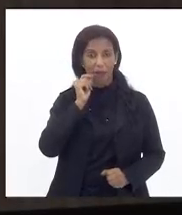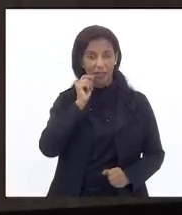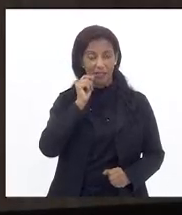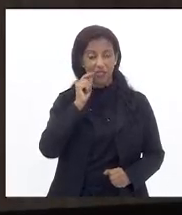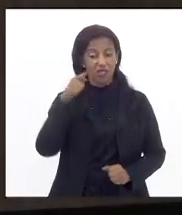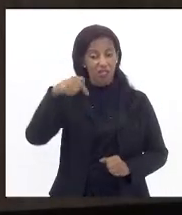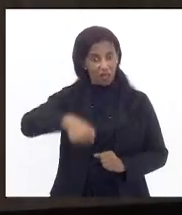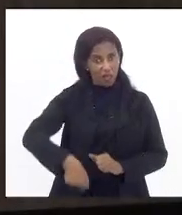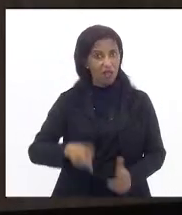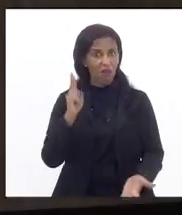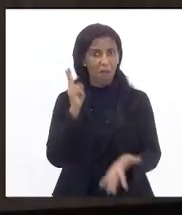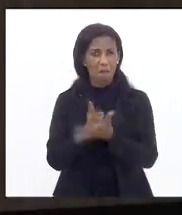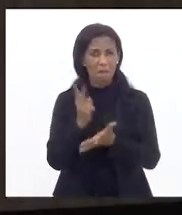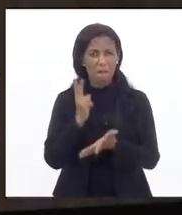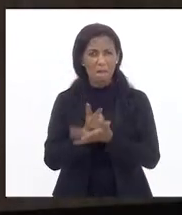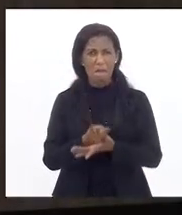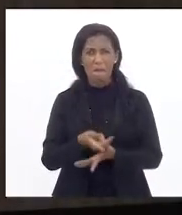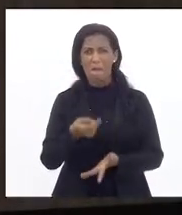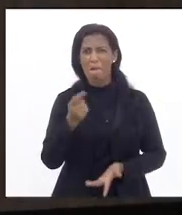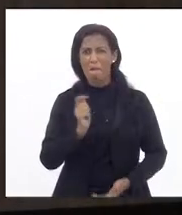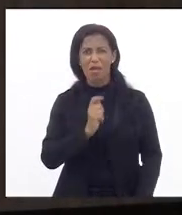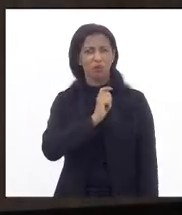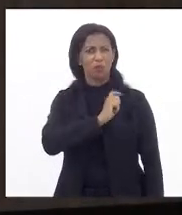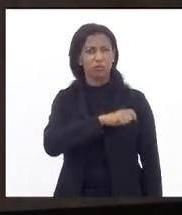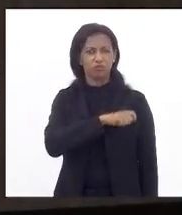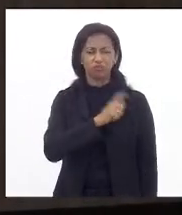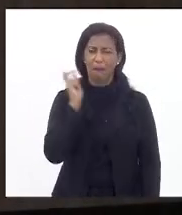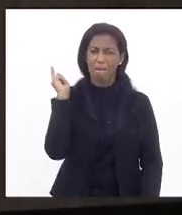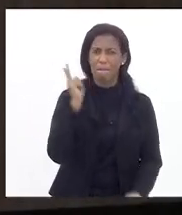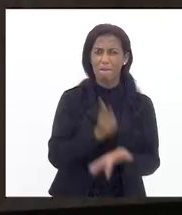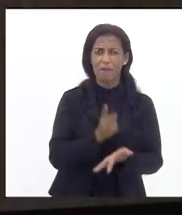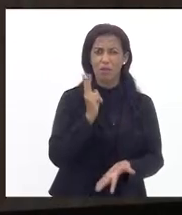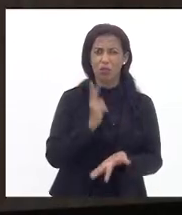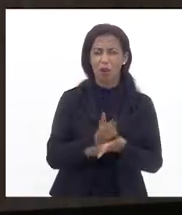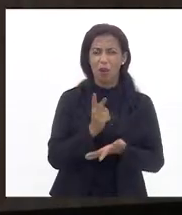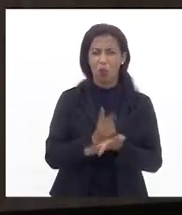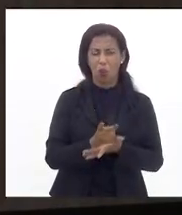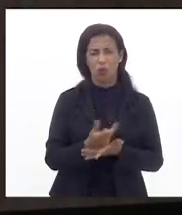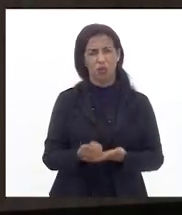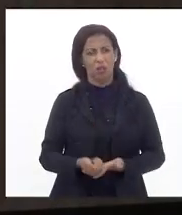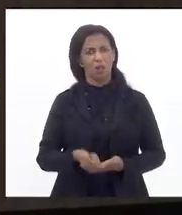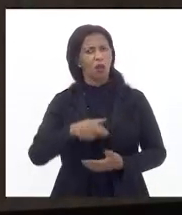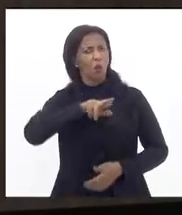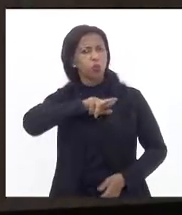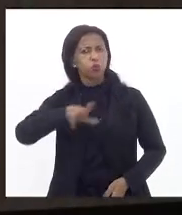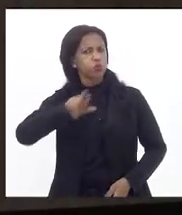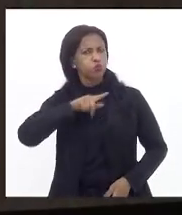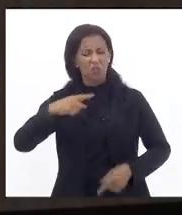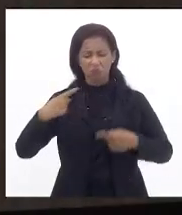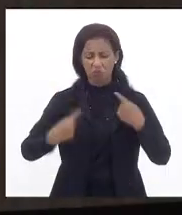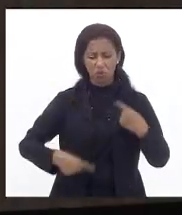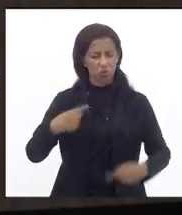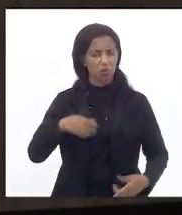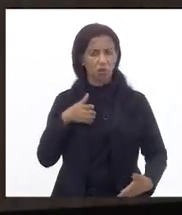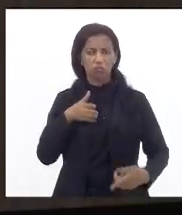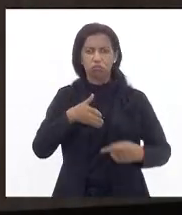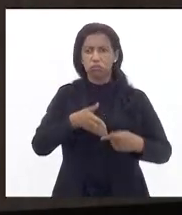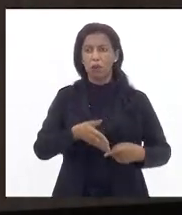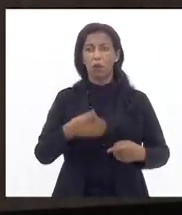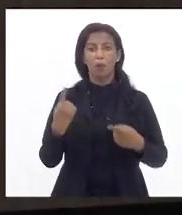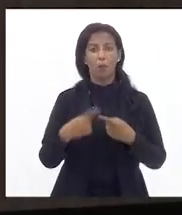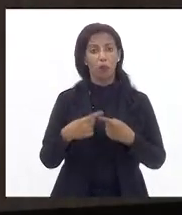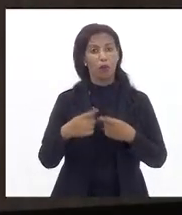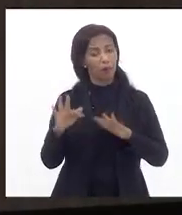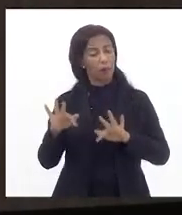o mesmo pacote de arrocho fiscal então não há discussão nesse sentido já